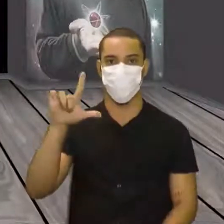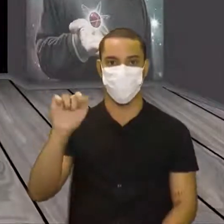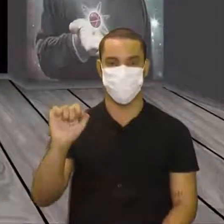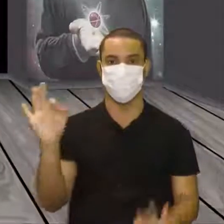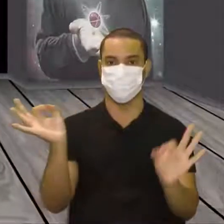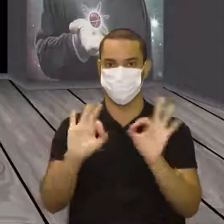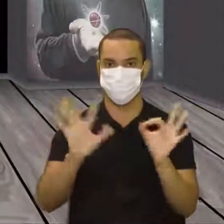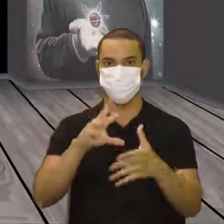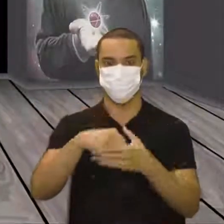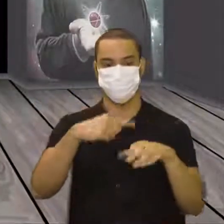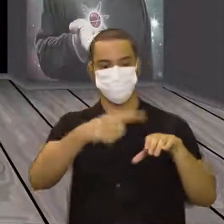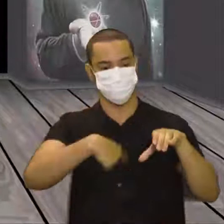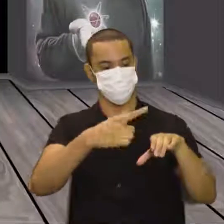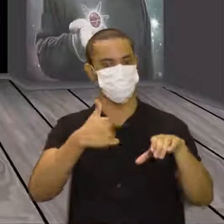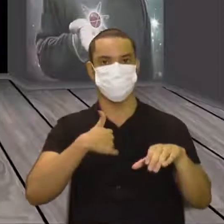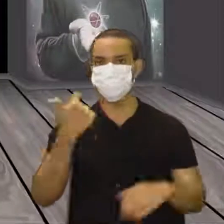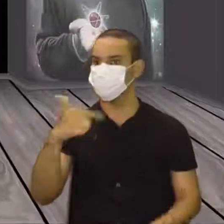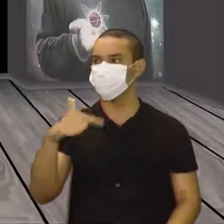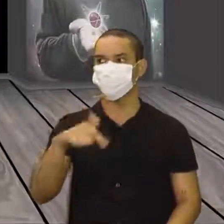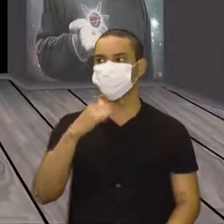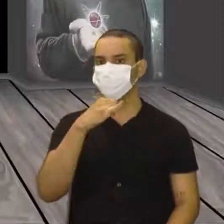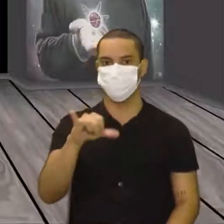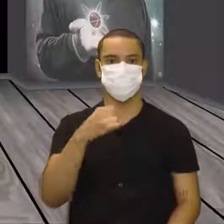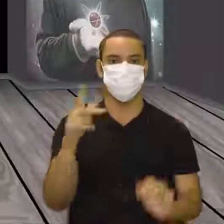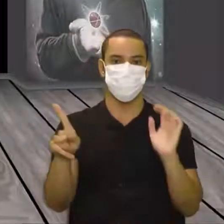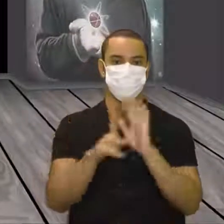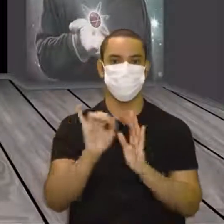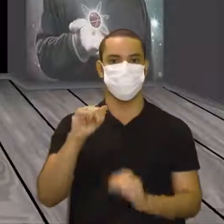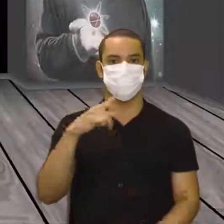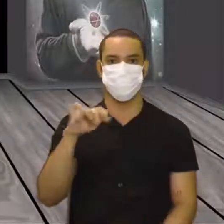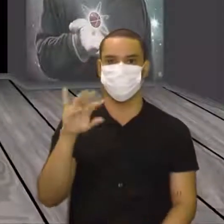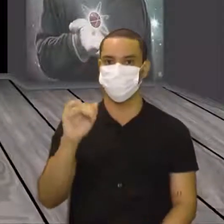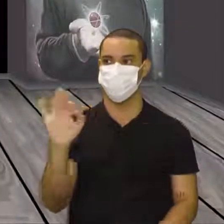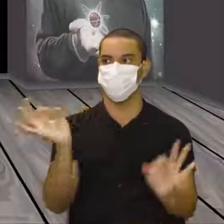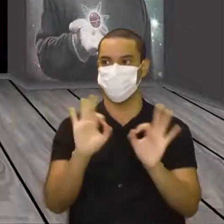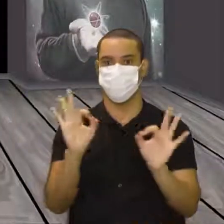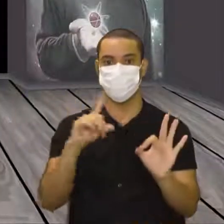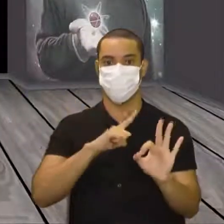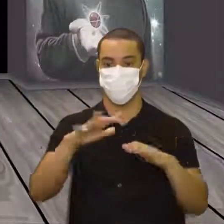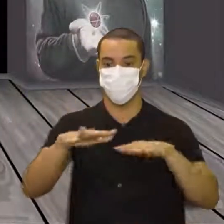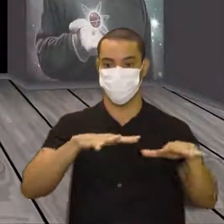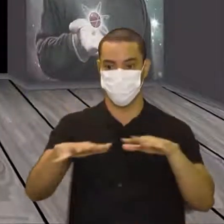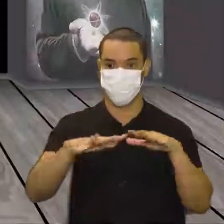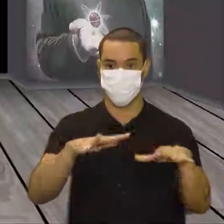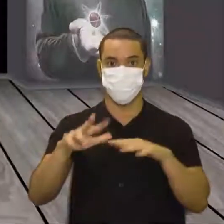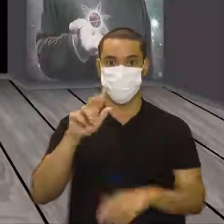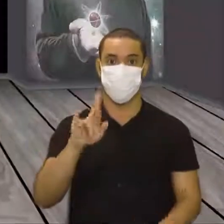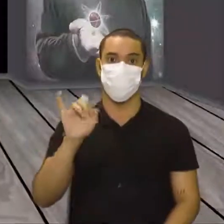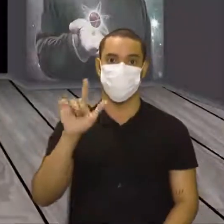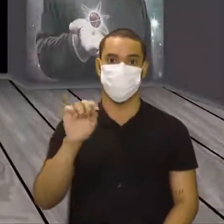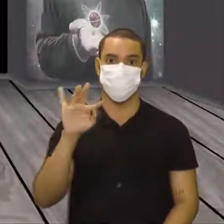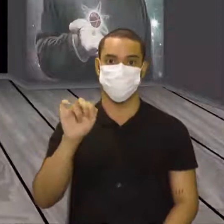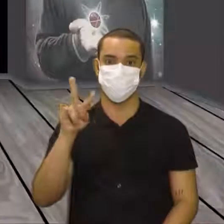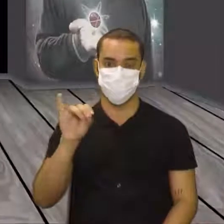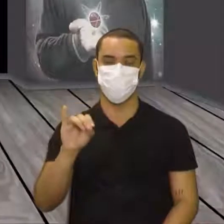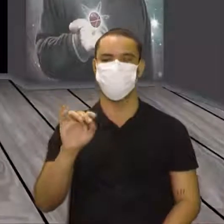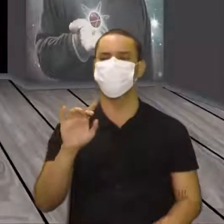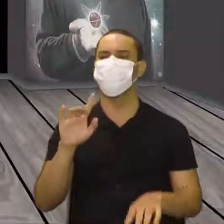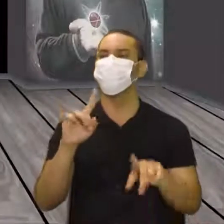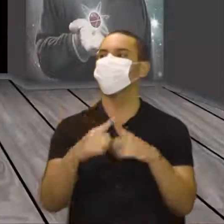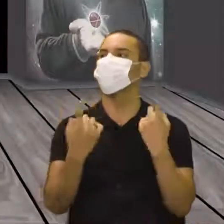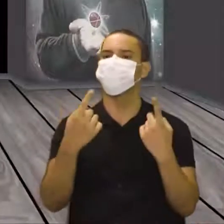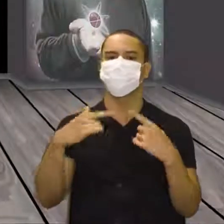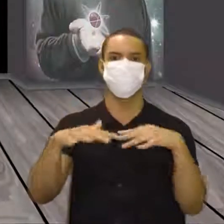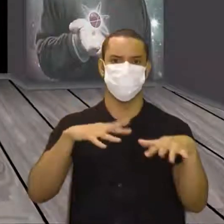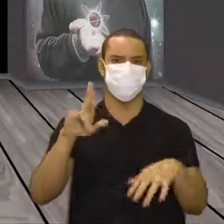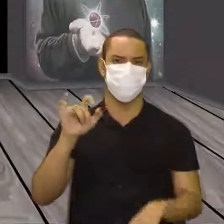minha espira, eu não vou ter corrente elétrica induzida. Eu tenho que ter o quê? Movimento relativo. Mas se movimento relativo é